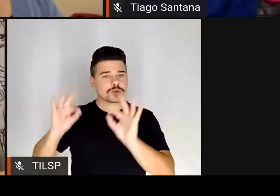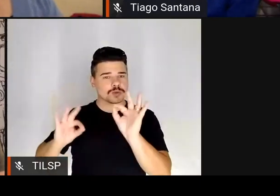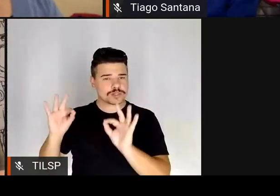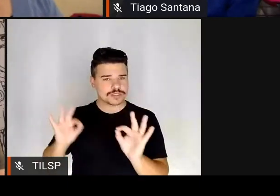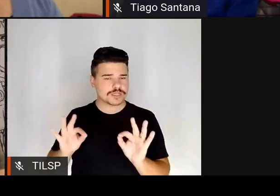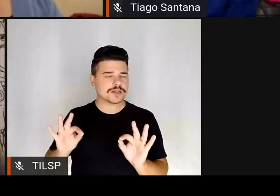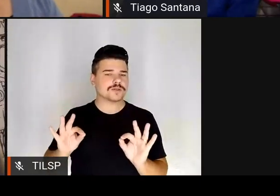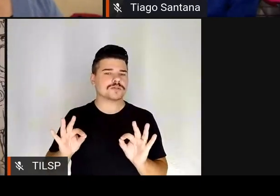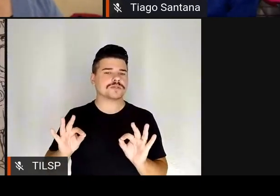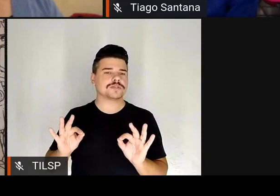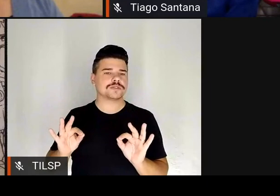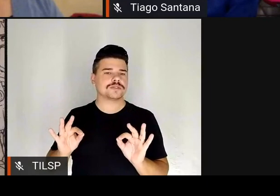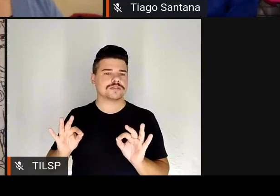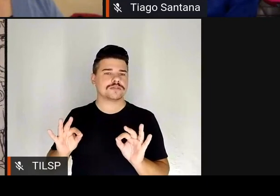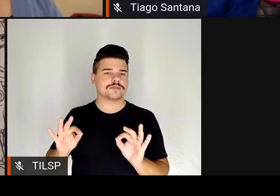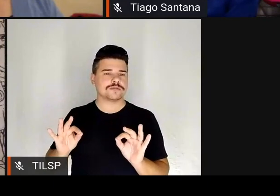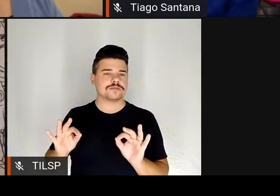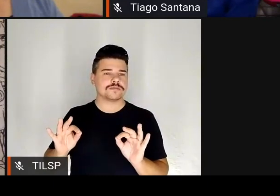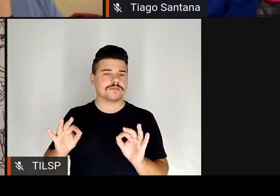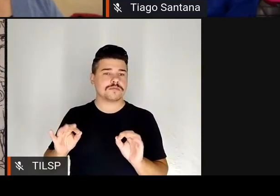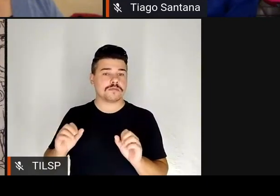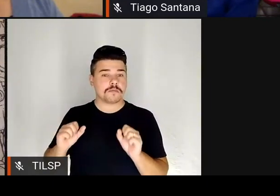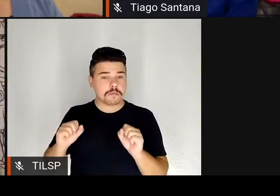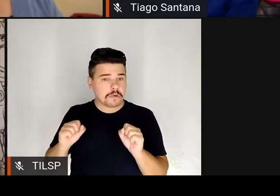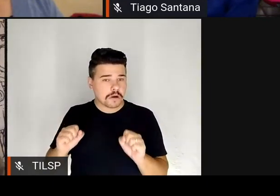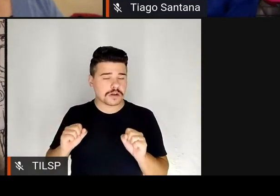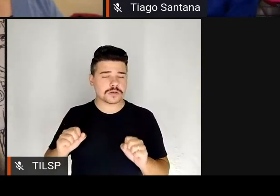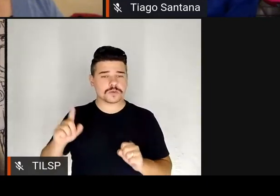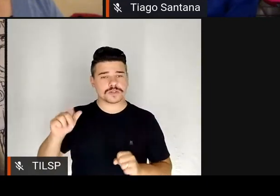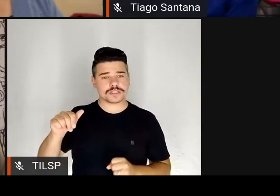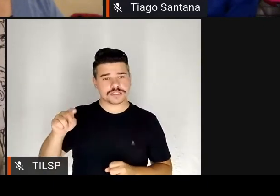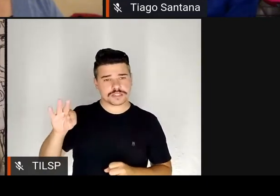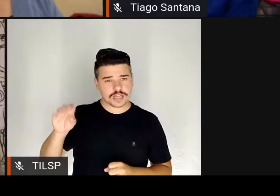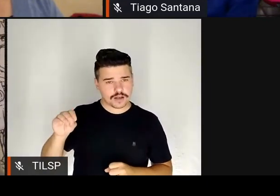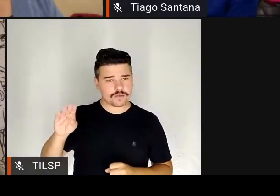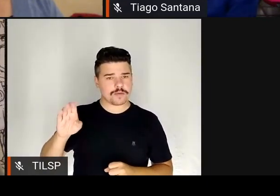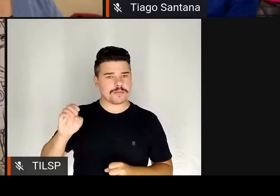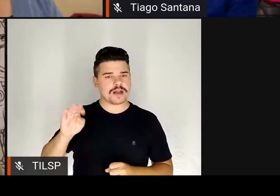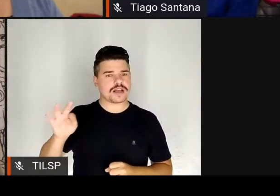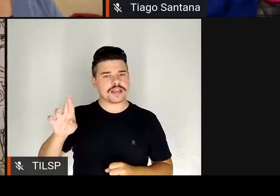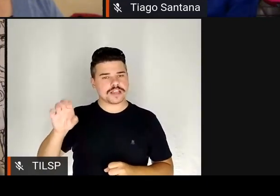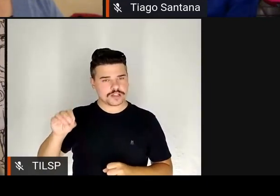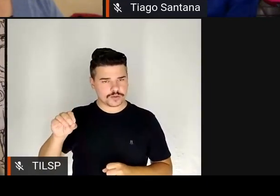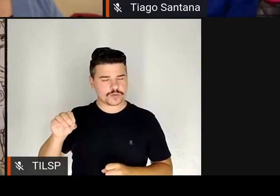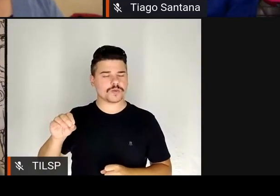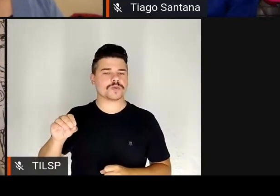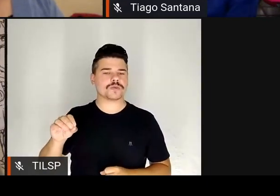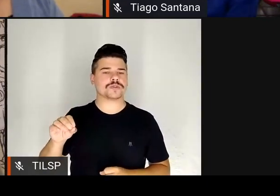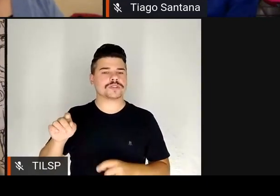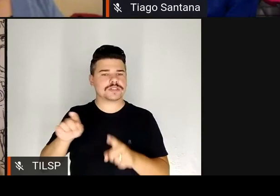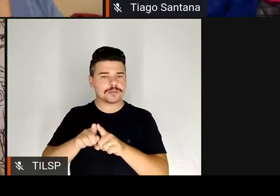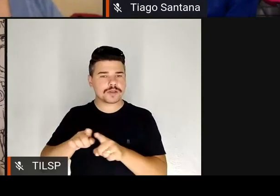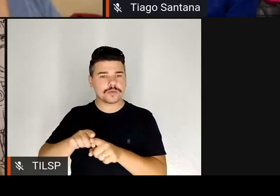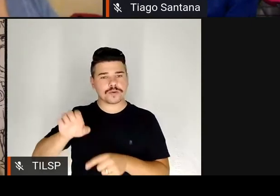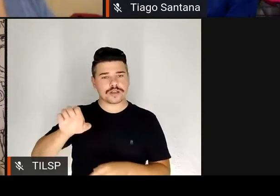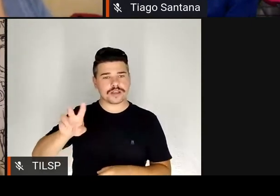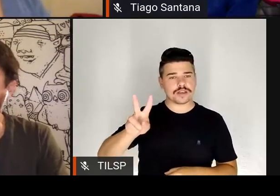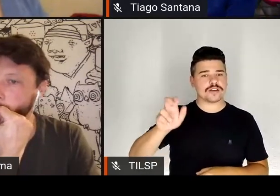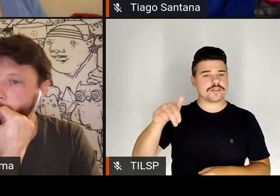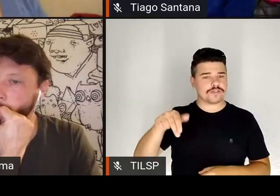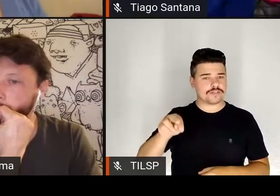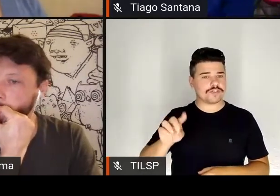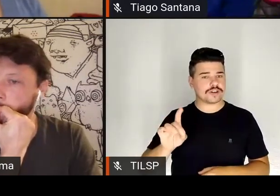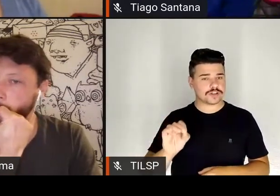acaso Luiz Carlos Barreto, eventualmente o Evandro, alguém mais ainda